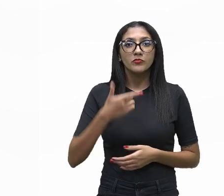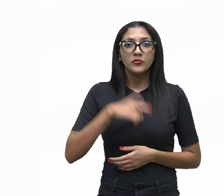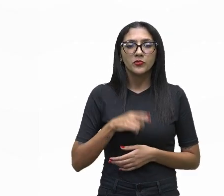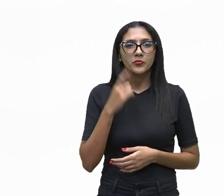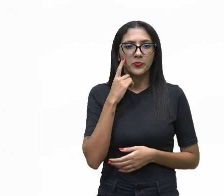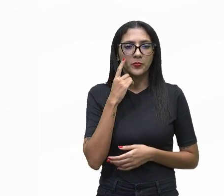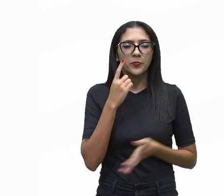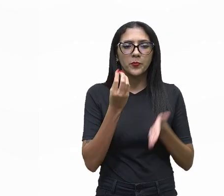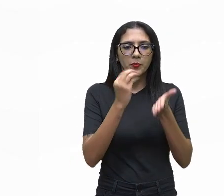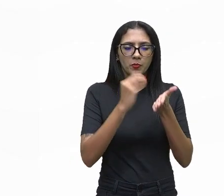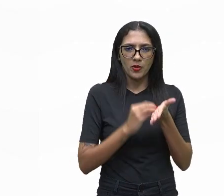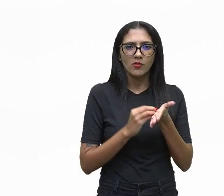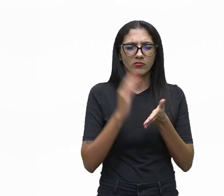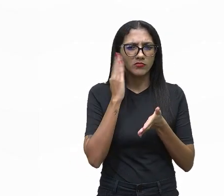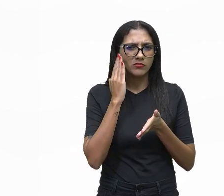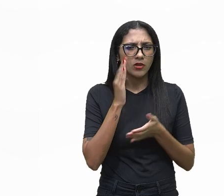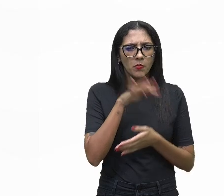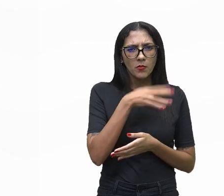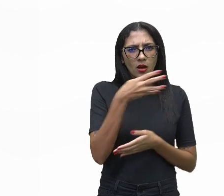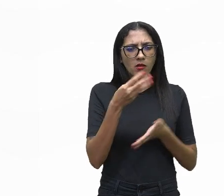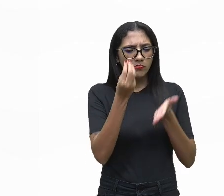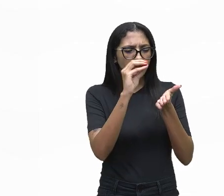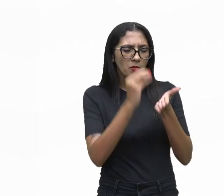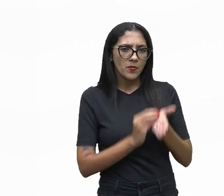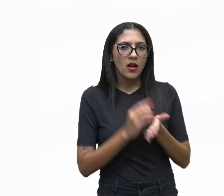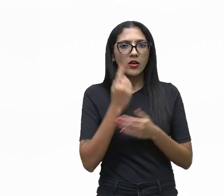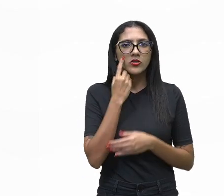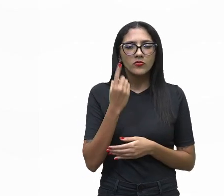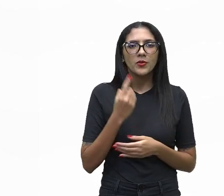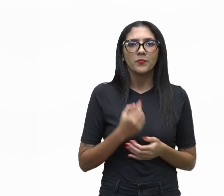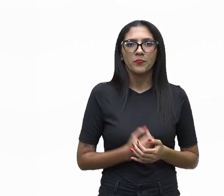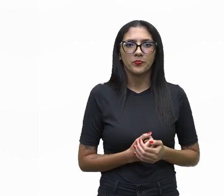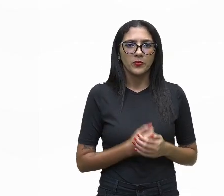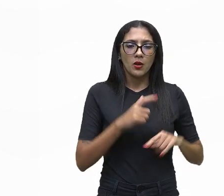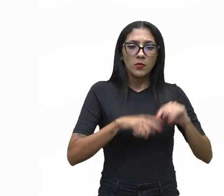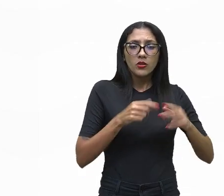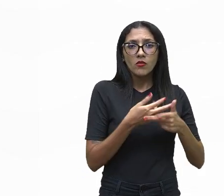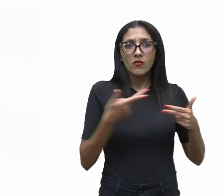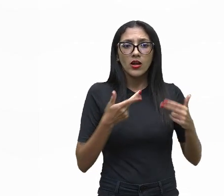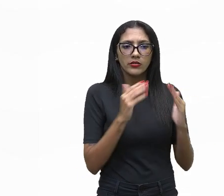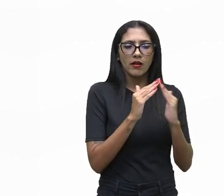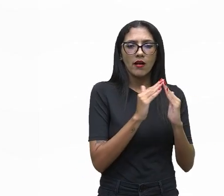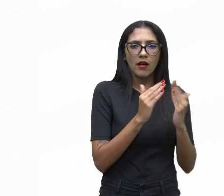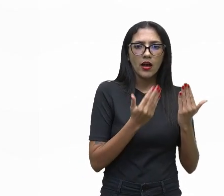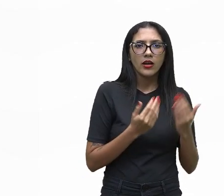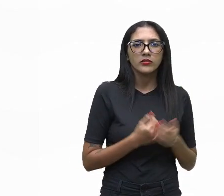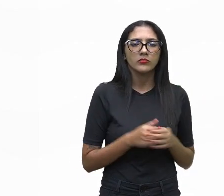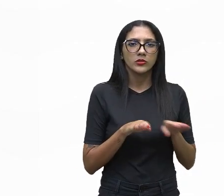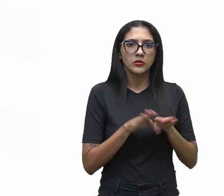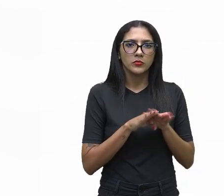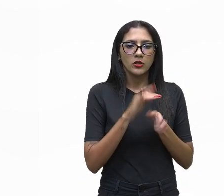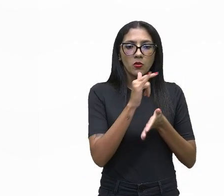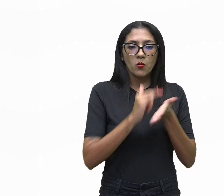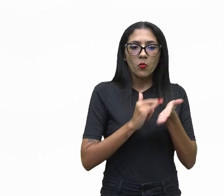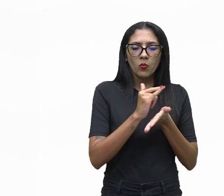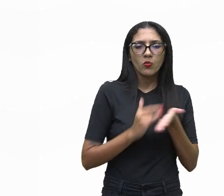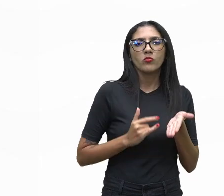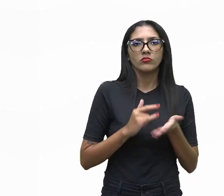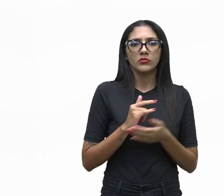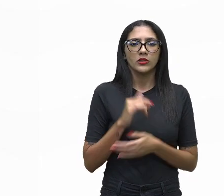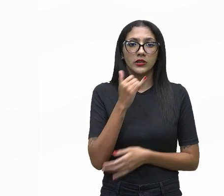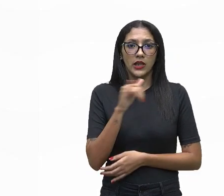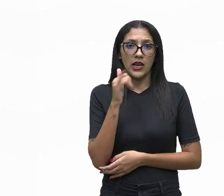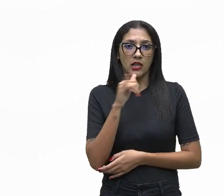dividir por categorias, Aí você pode colocar lá os itens da sua casa, pode colocar as contas separadas, conta de